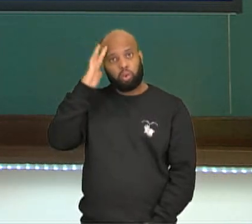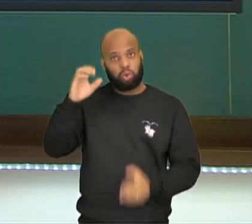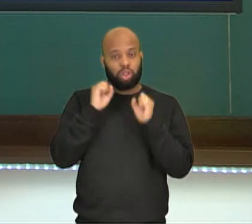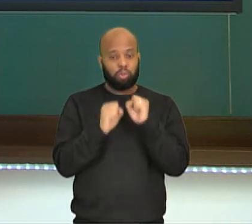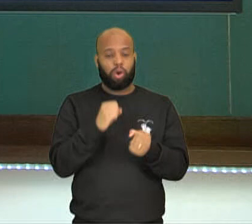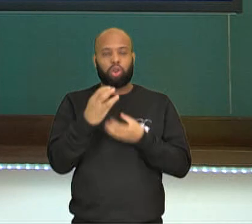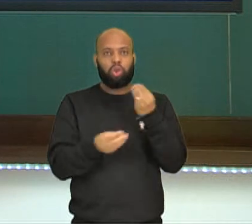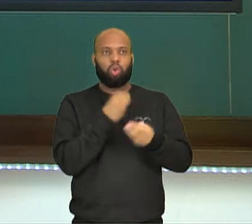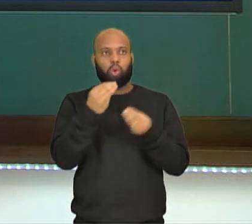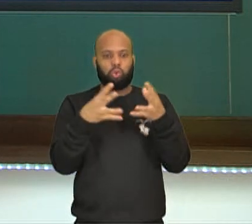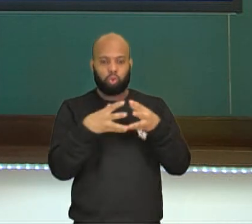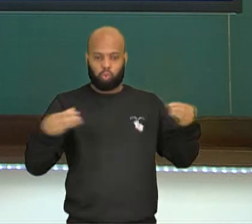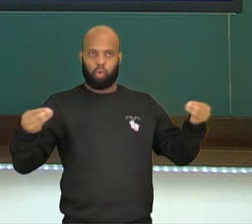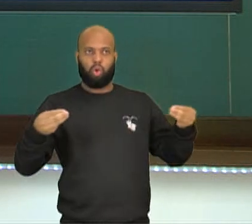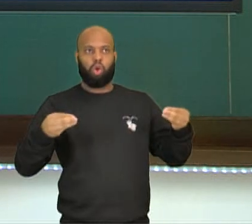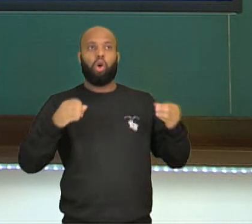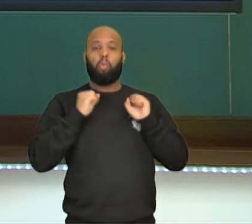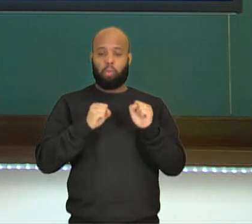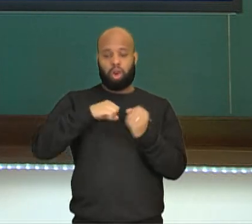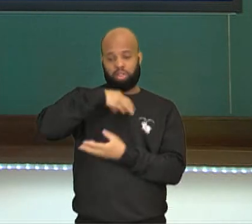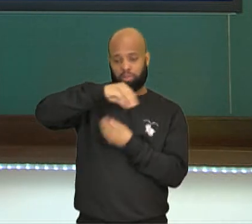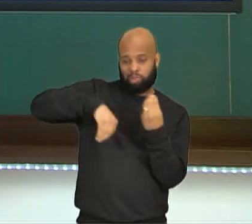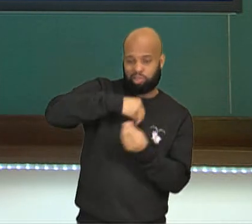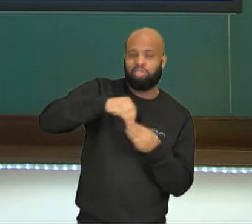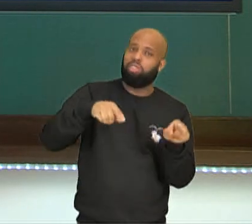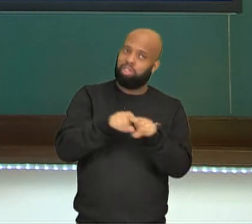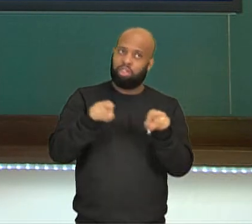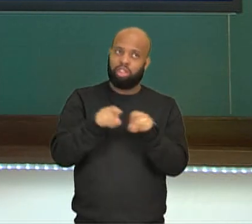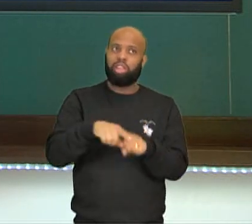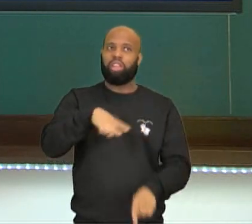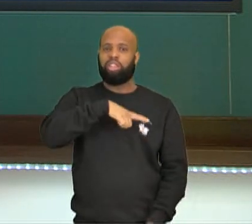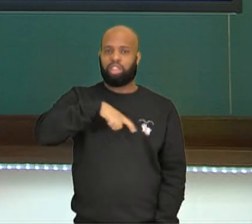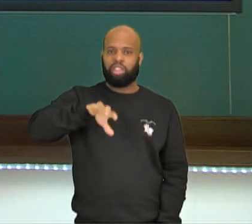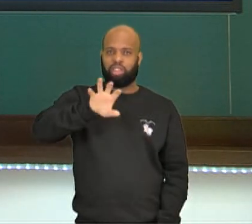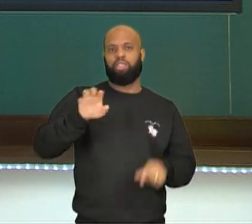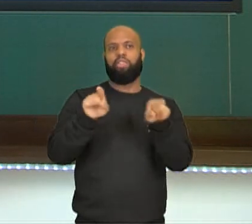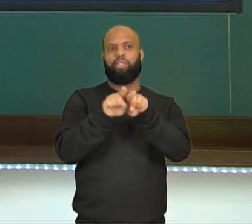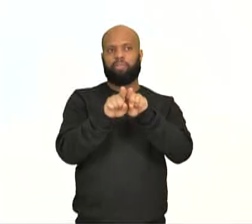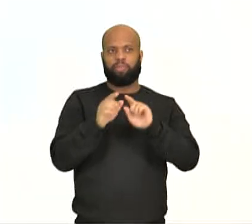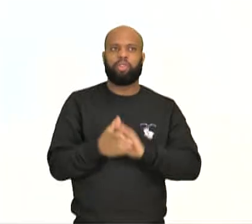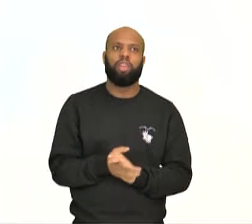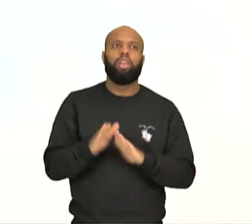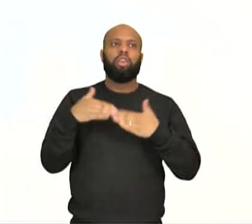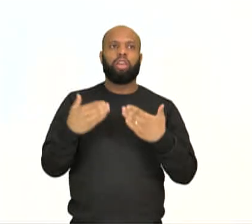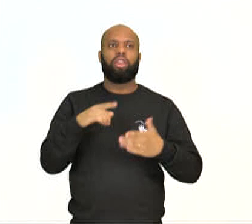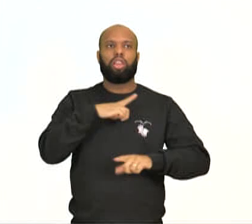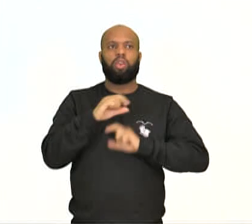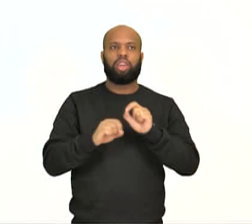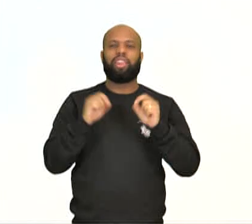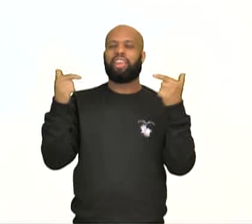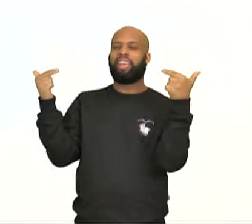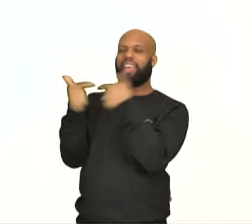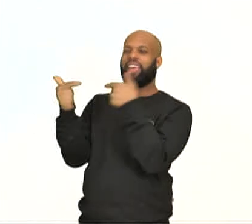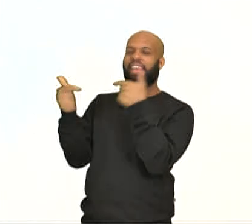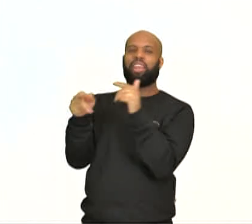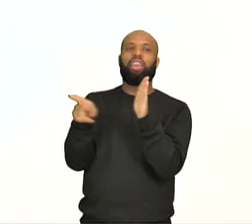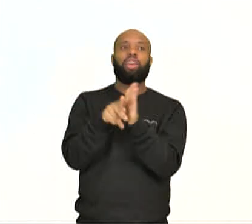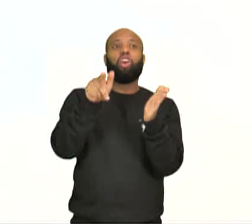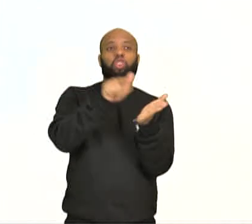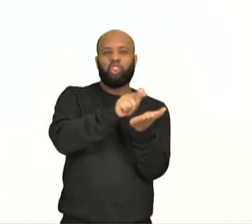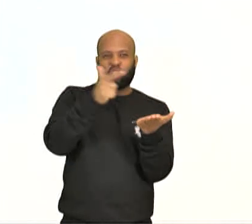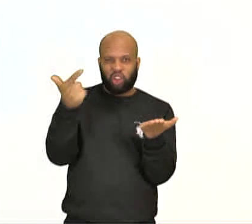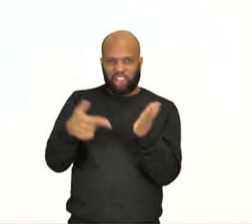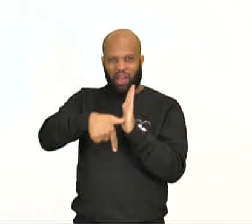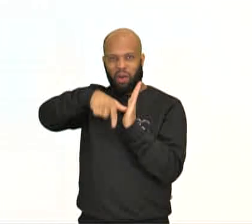eliminada pela nossa, como pode ter se misturado com a nossa. Também tem isso também. Então, a sátira do jornal The